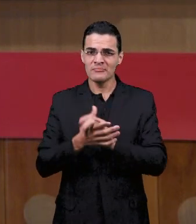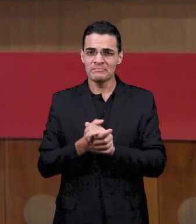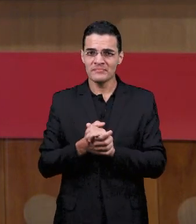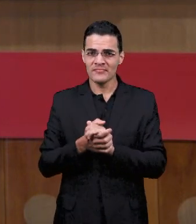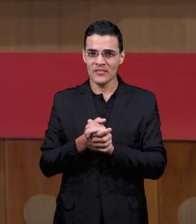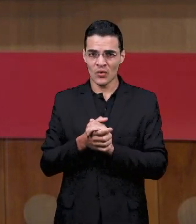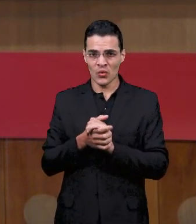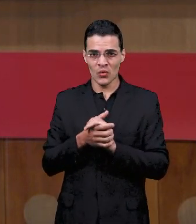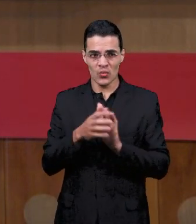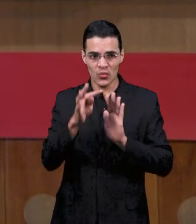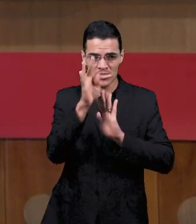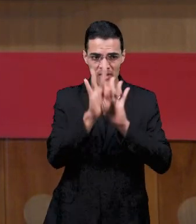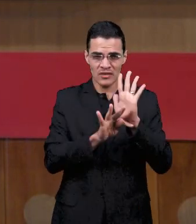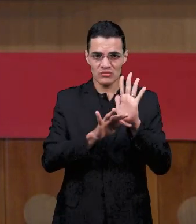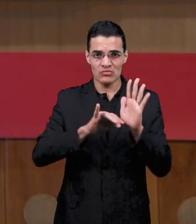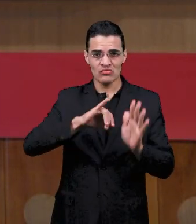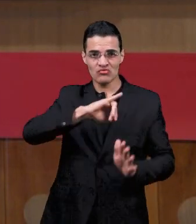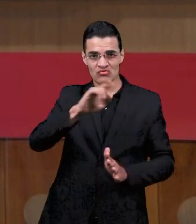suas recâmaras,